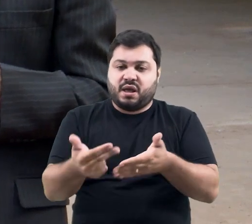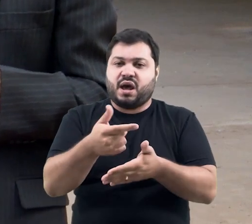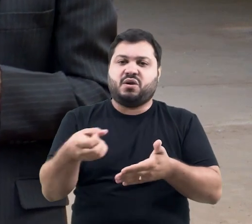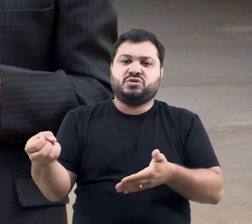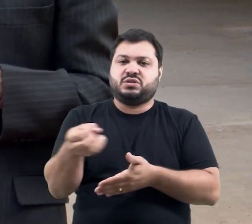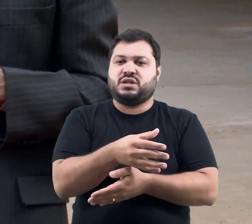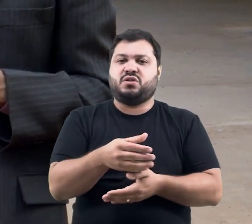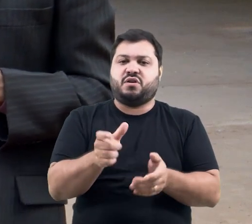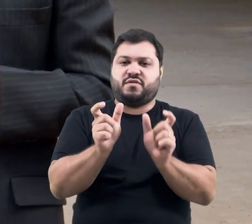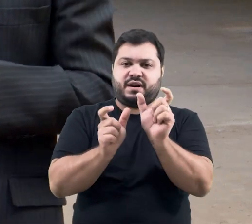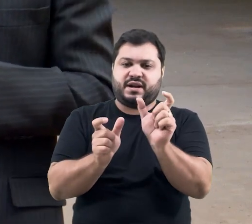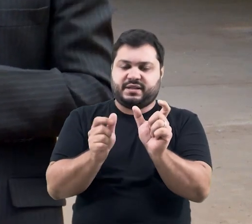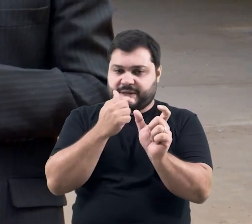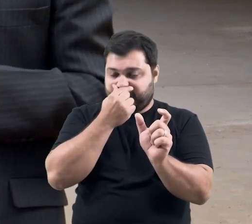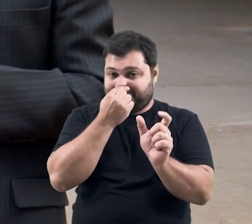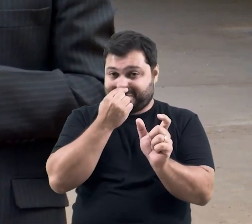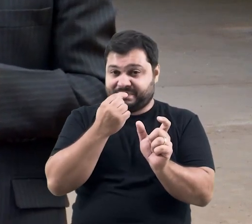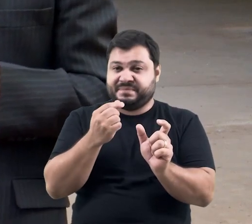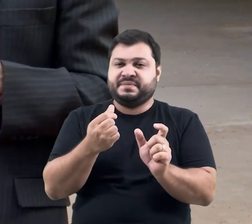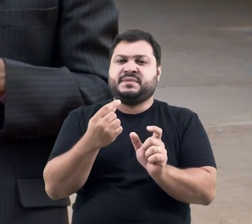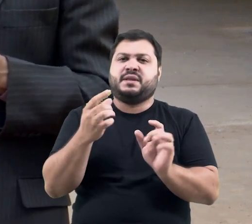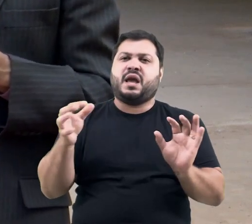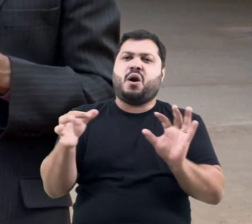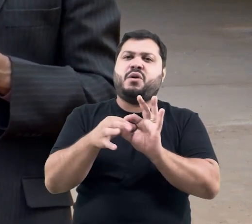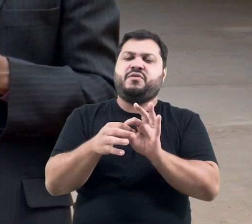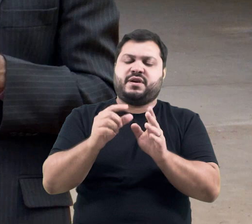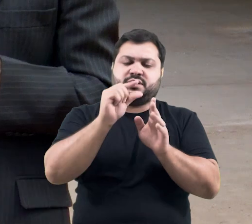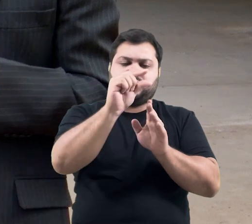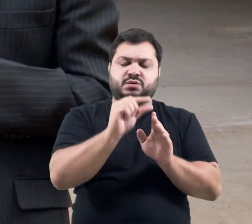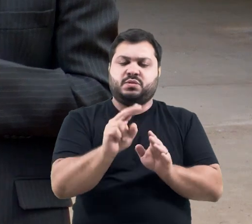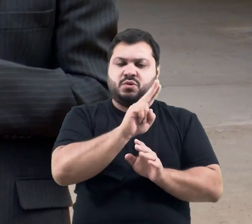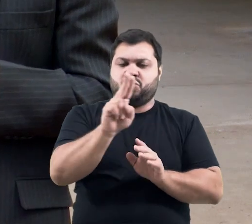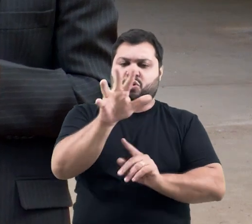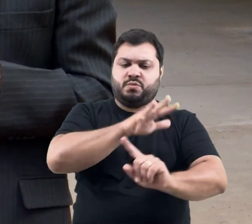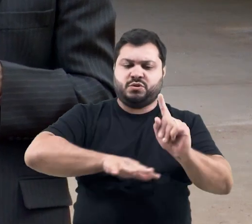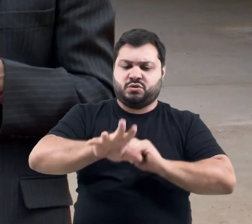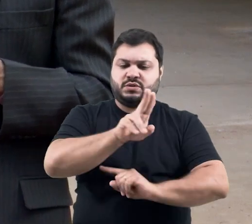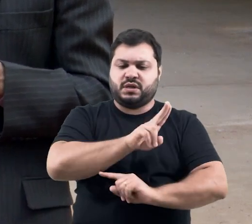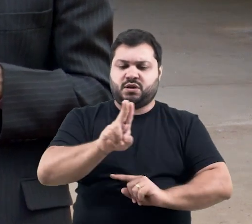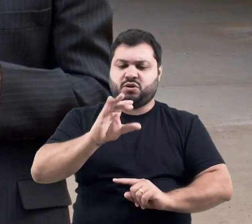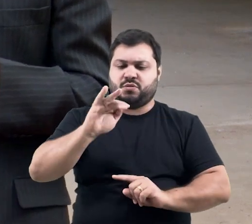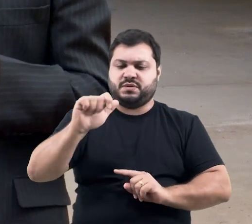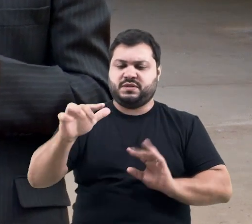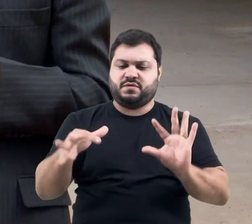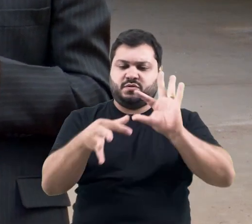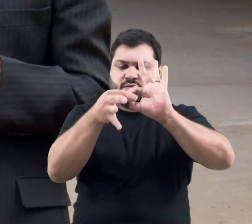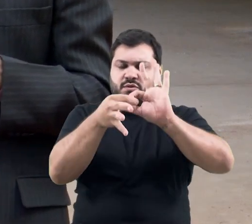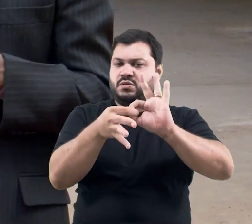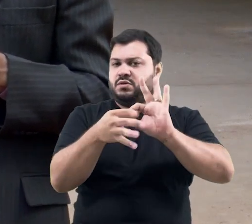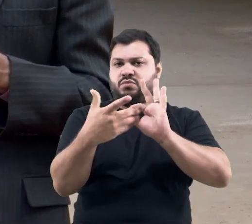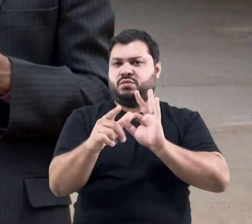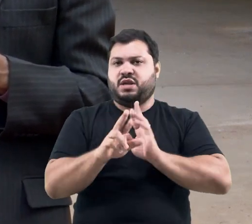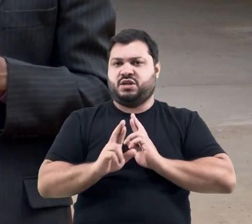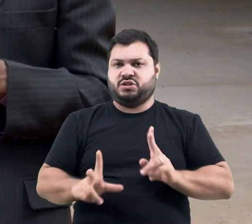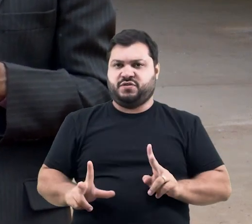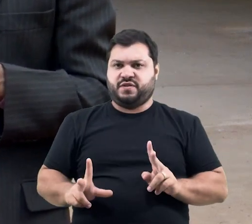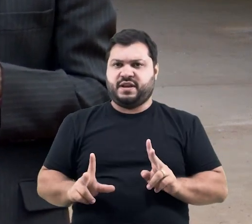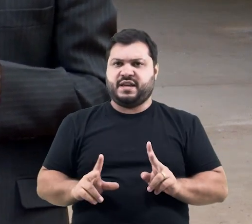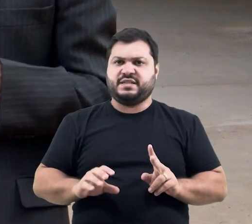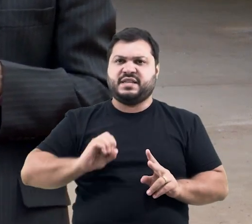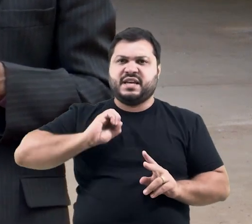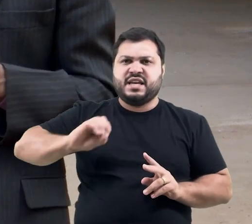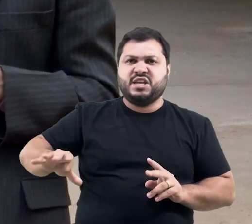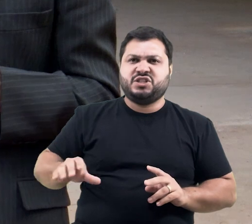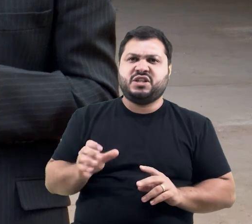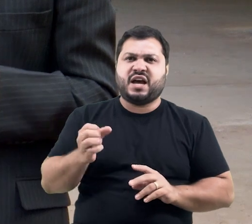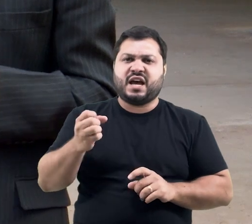o layout da nova carteira de identidade, com a unificação dos campos nome social e civil, sem distinção,